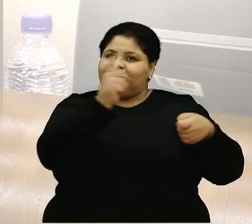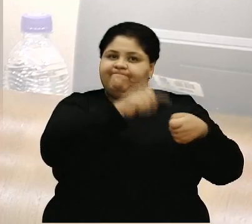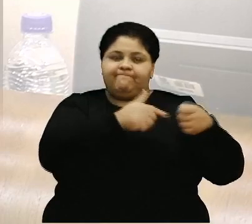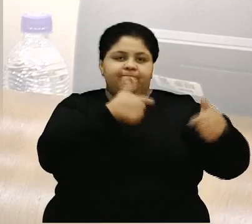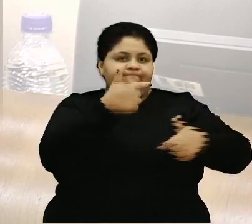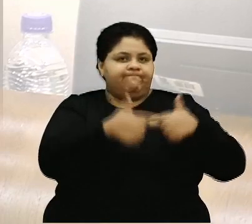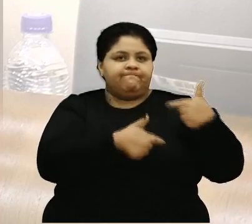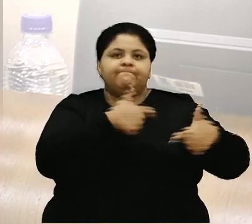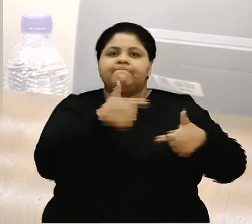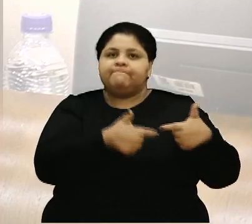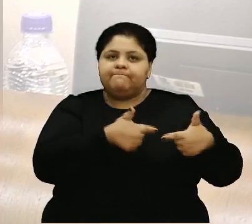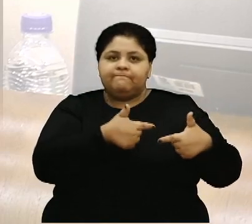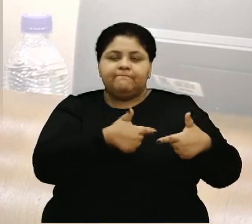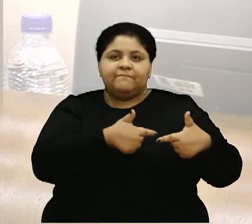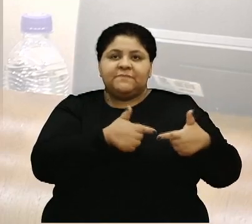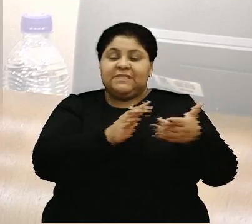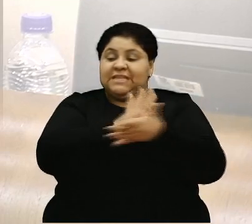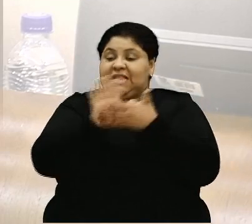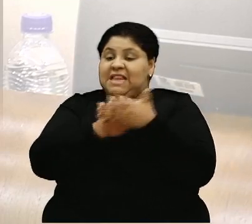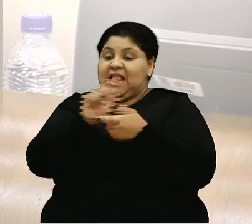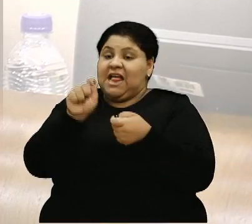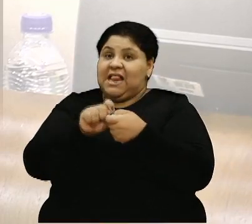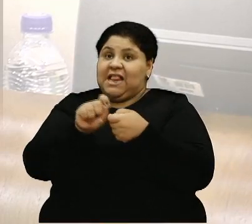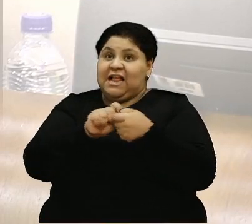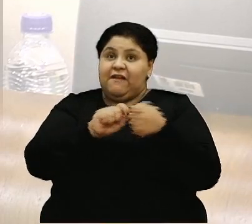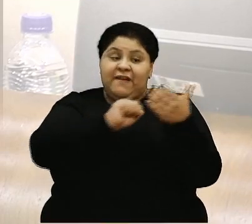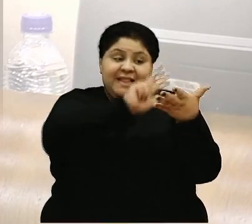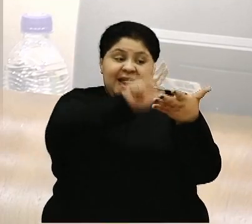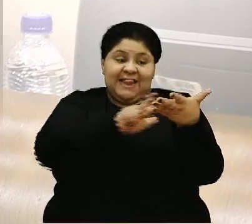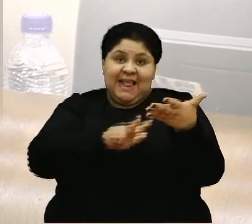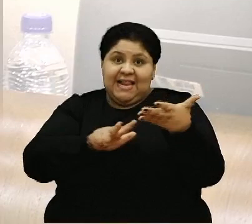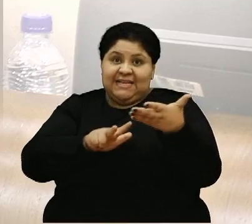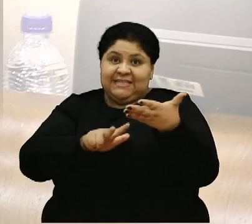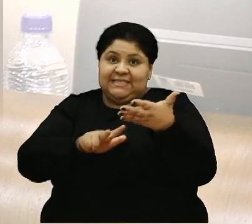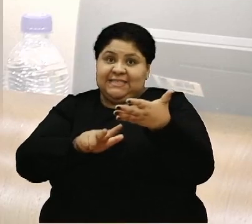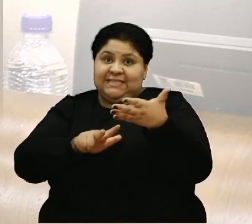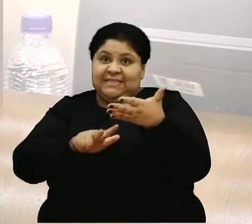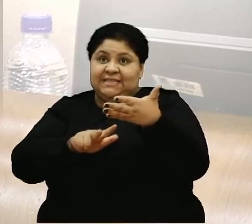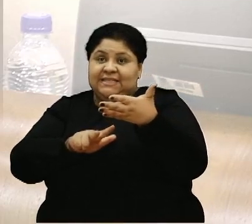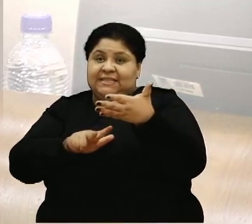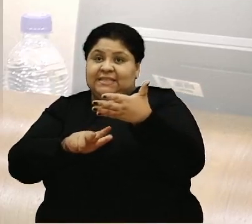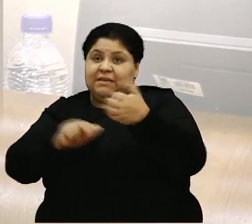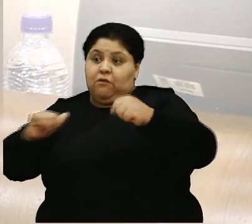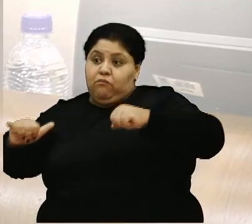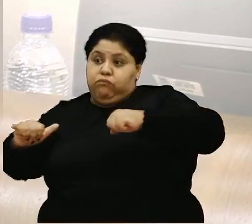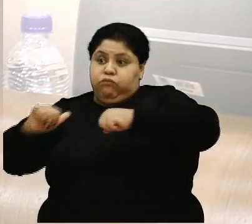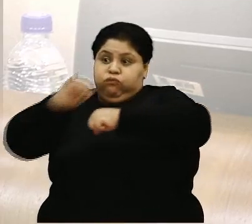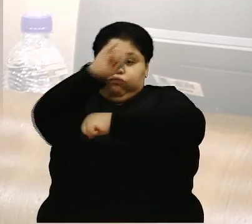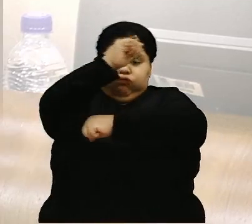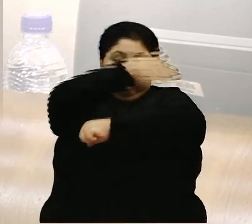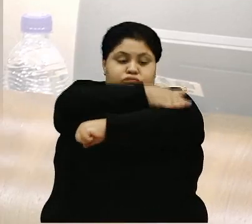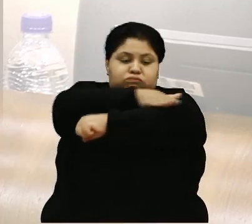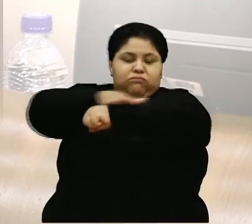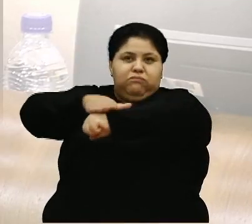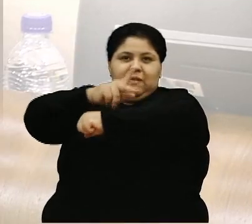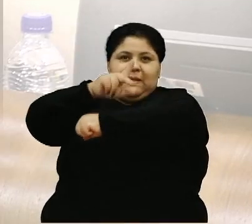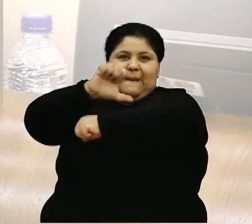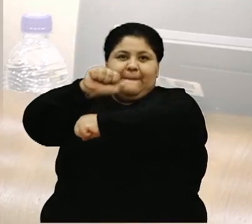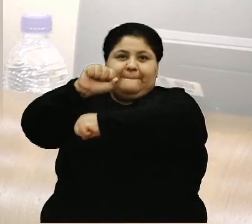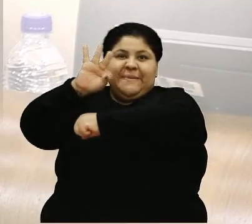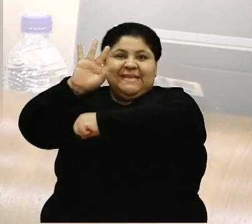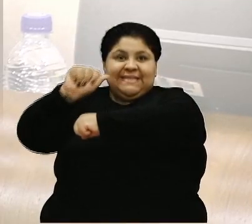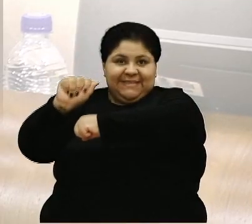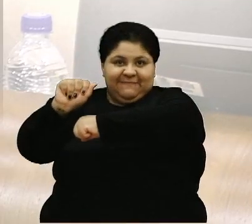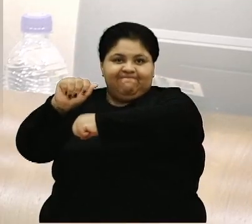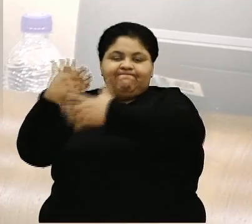né? Isso sem ser feita a análise da pista. Pode demorar muito mais. Demorar muito mais. Então,